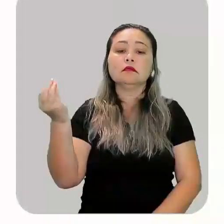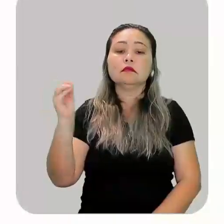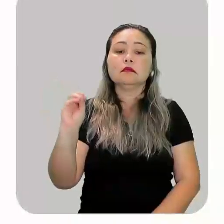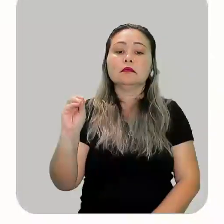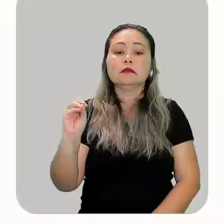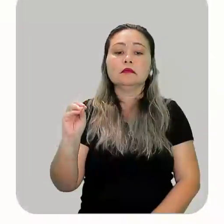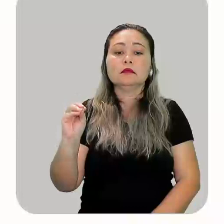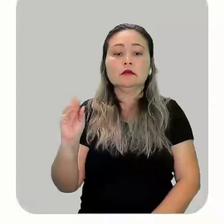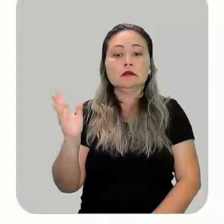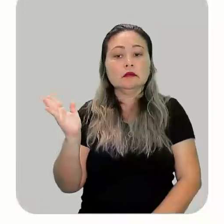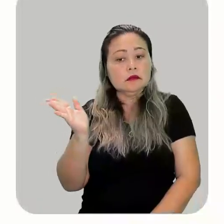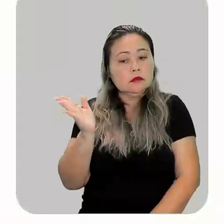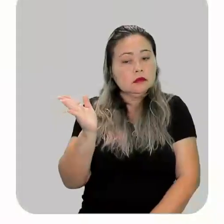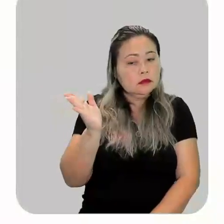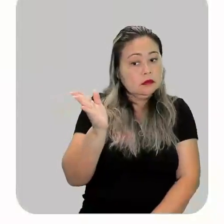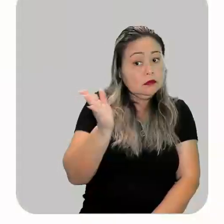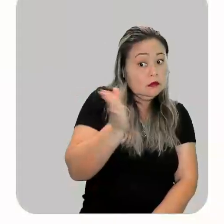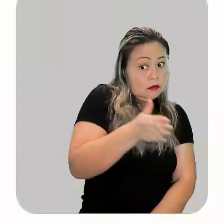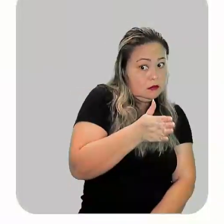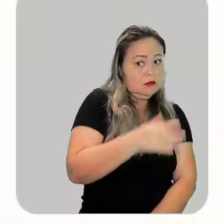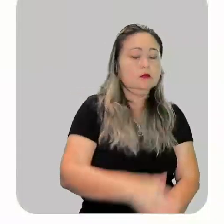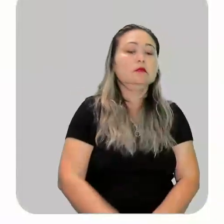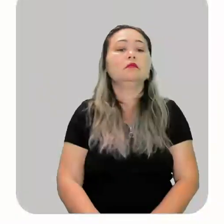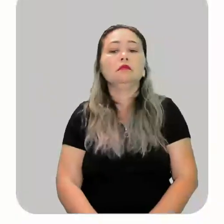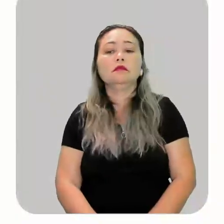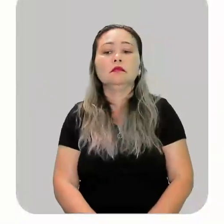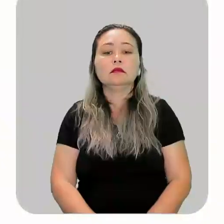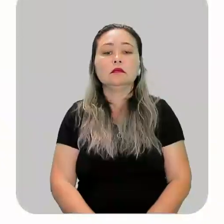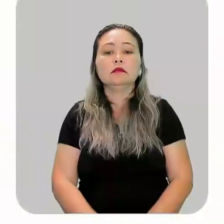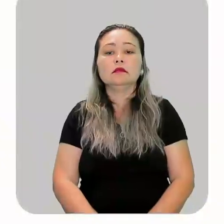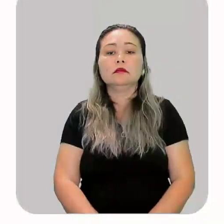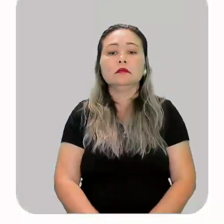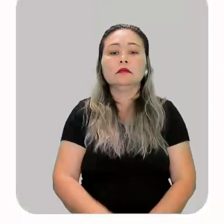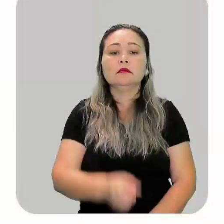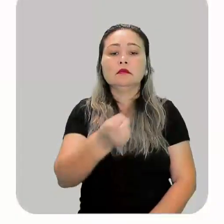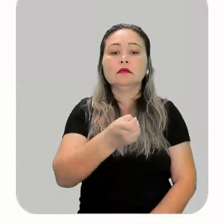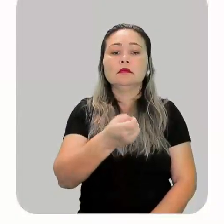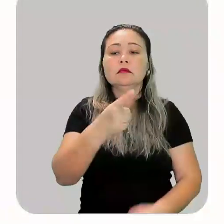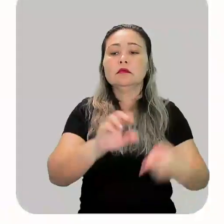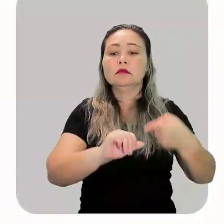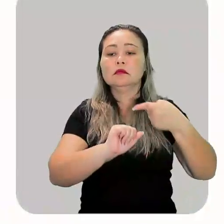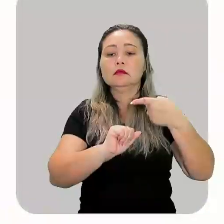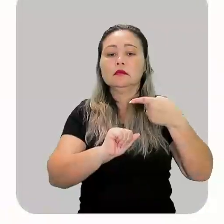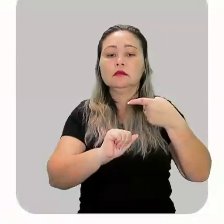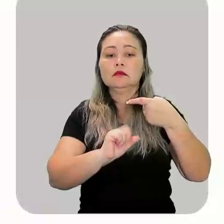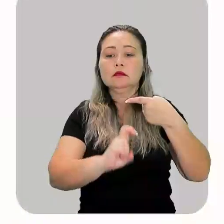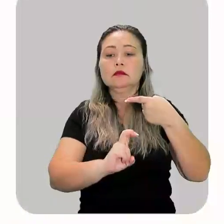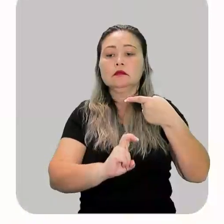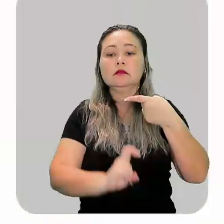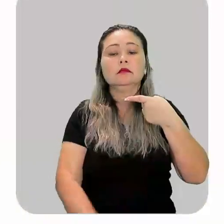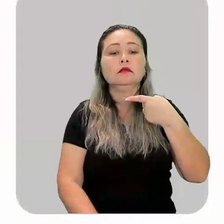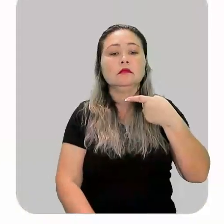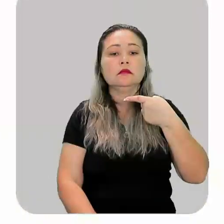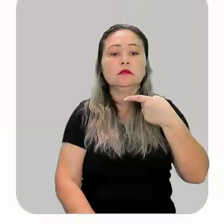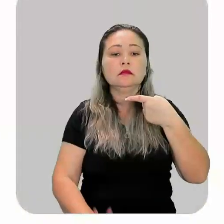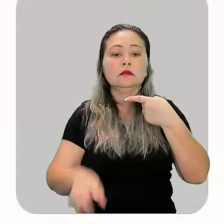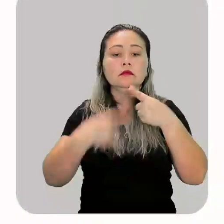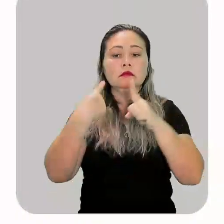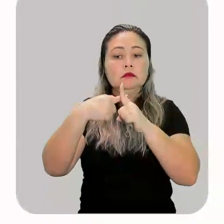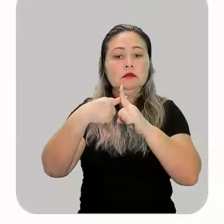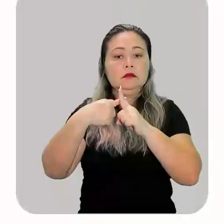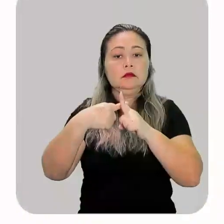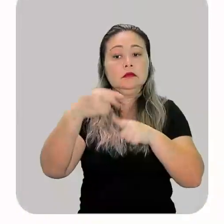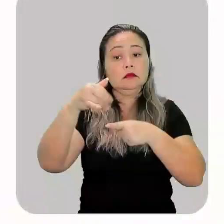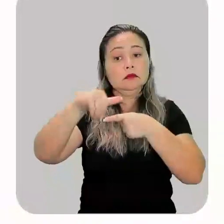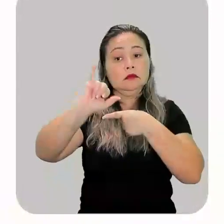pouquinho mais para cá, por conta do espaço. Vamos lá, x² sobre o A, que é? 5. 5, mais